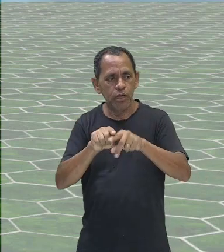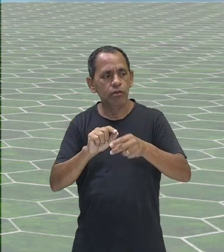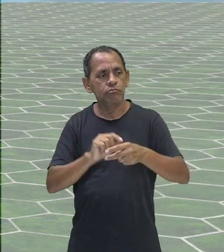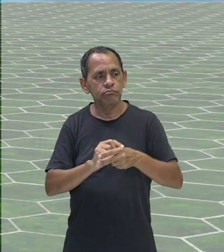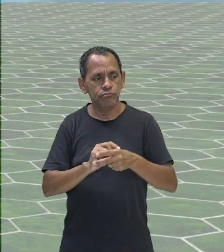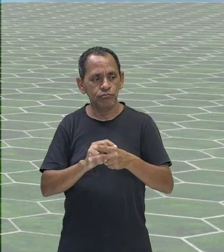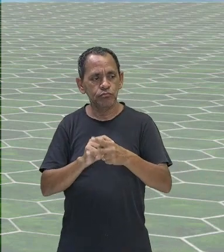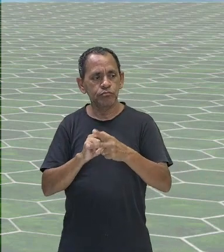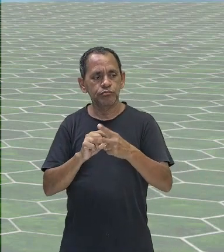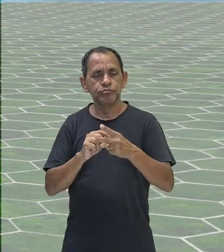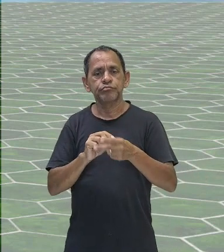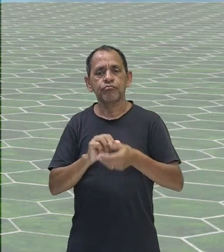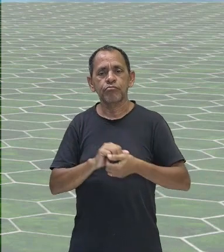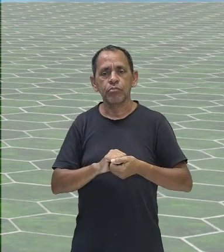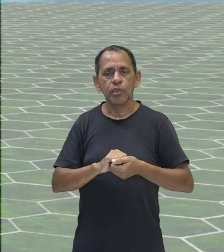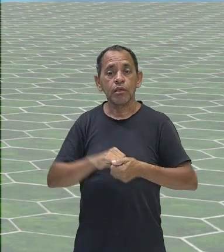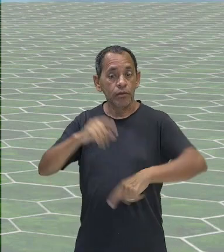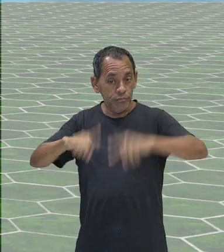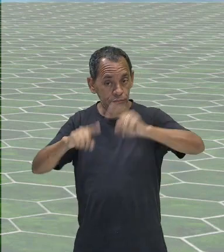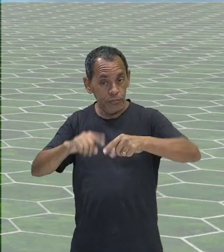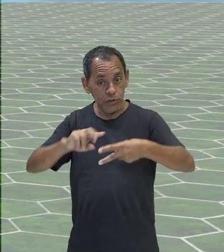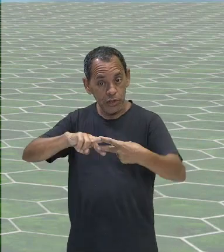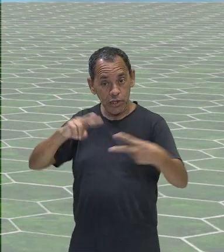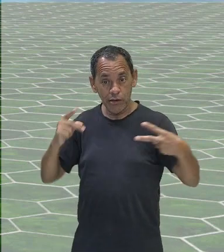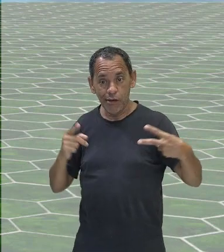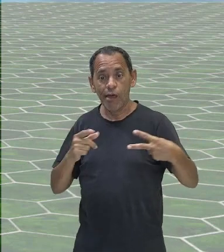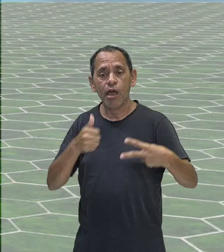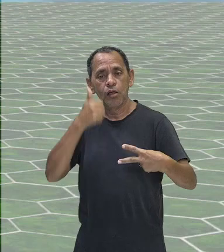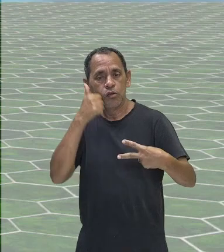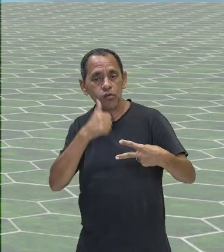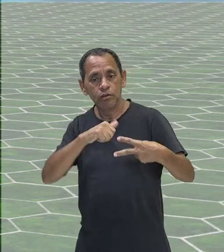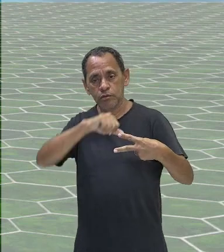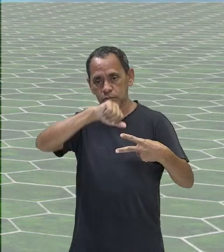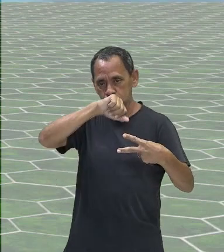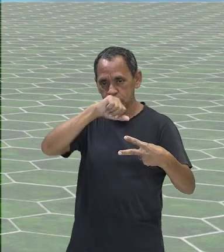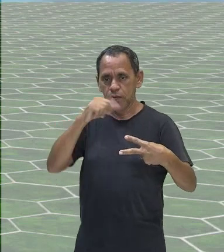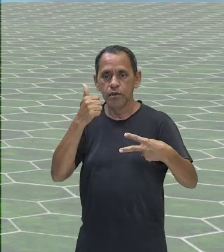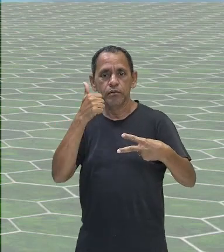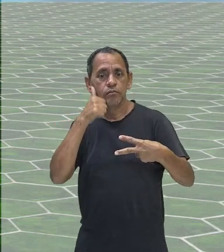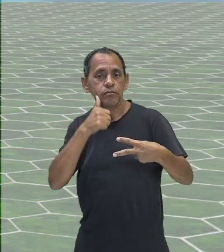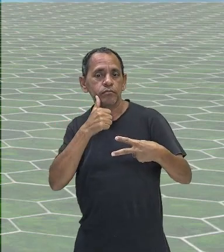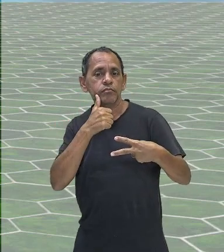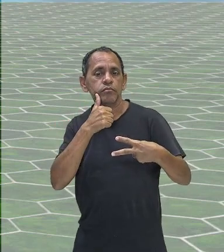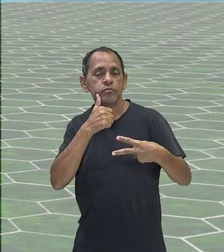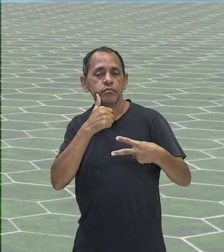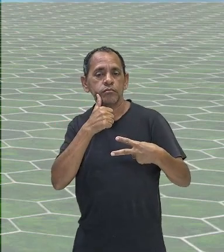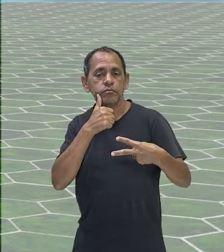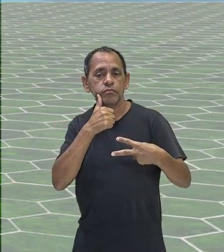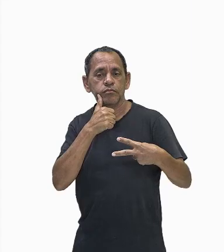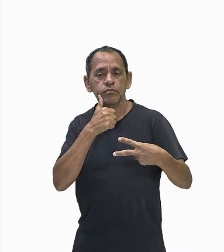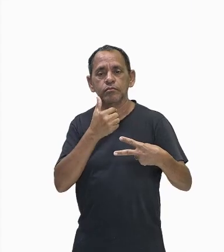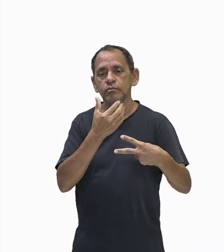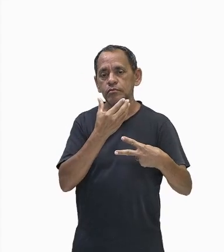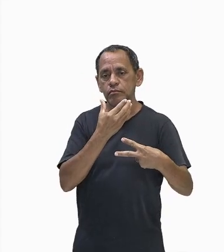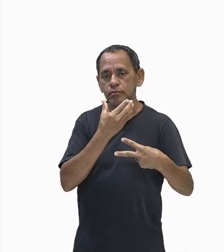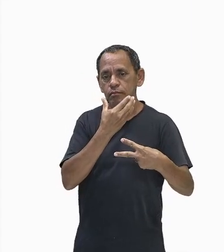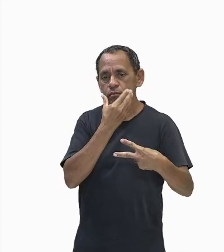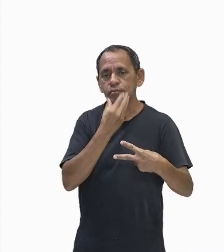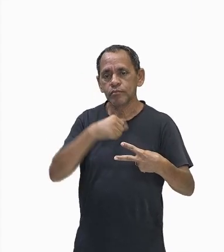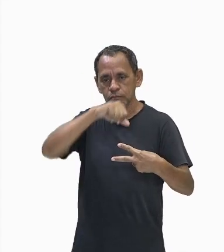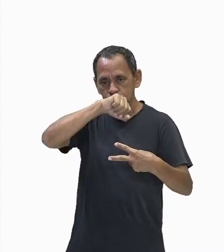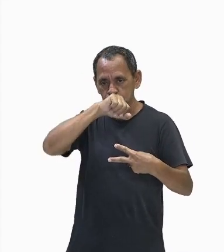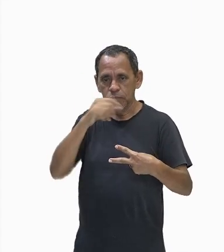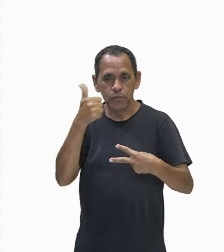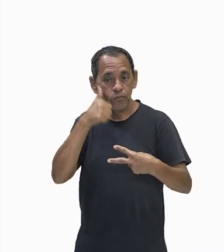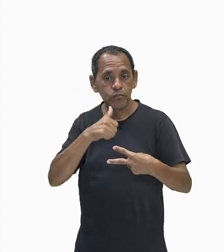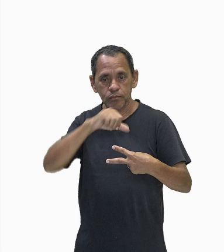mãe e do pai. E estudos podem ser realizados a partir da organização do cariótipo, que